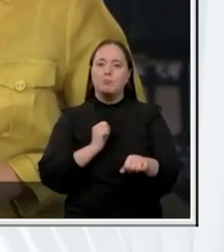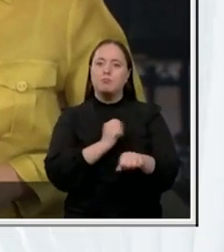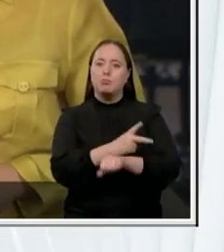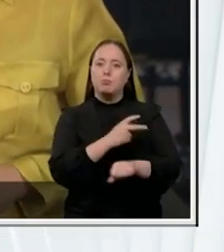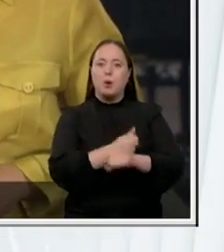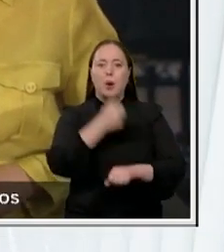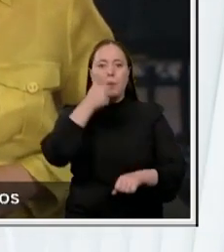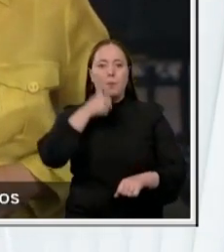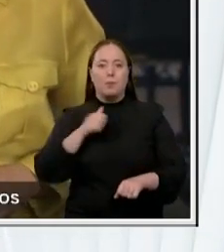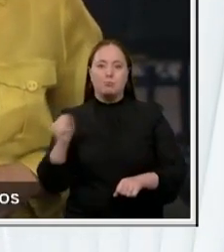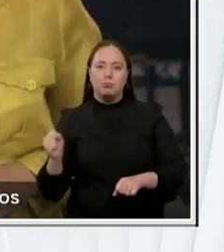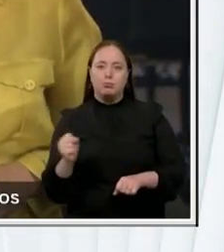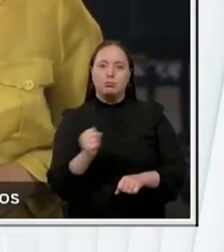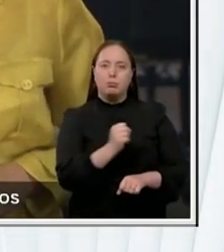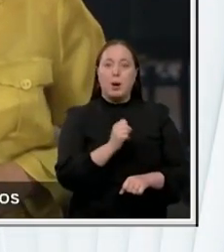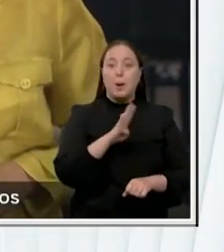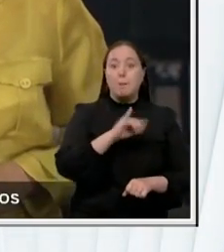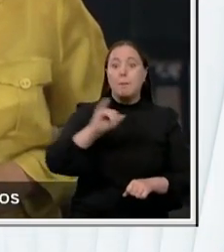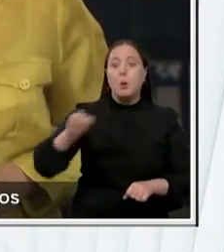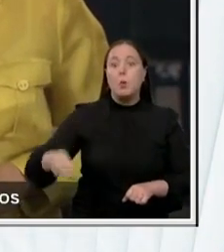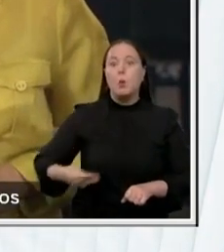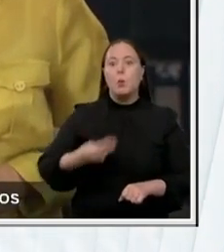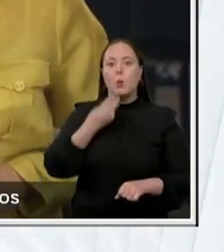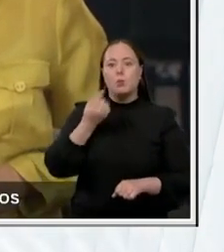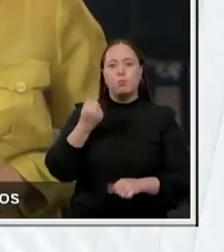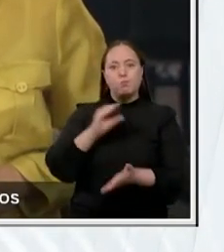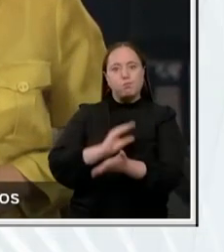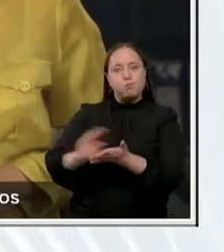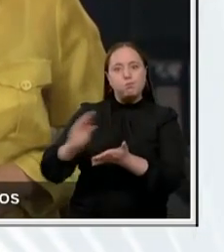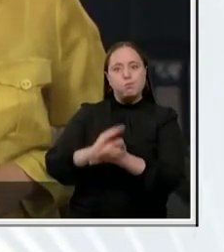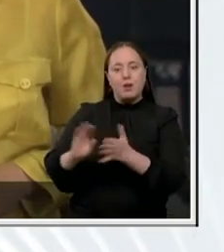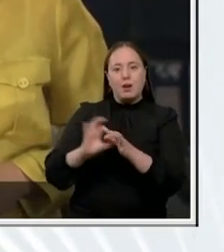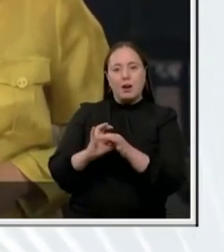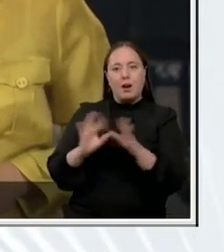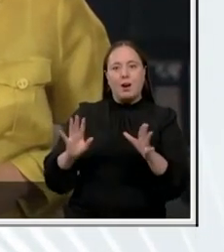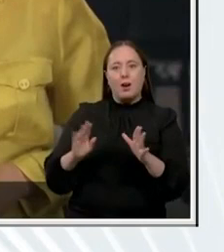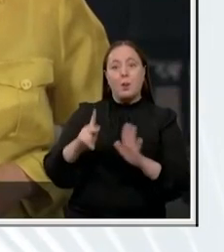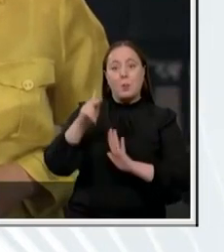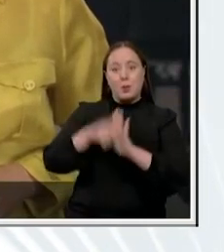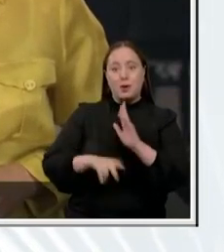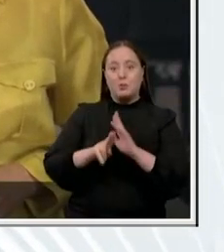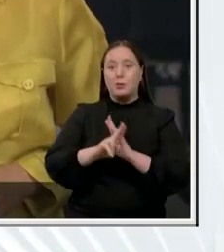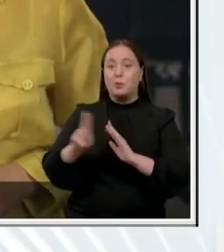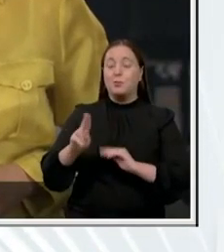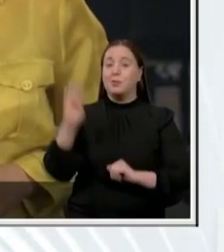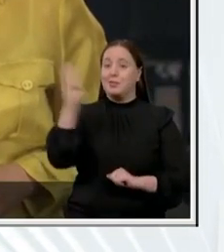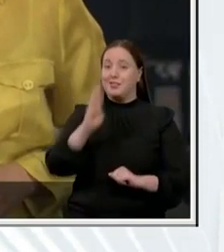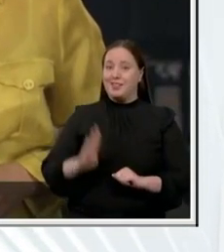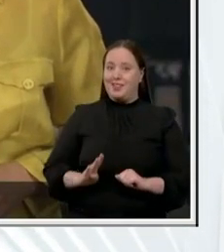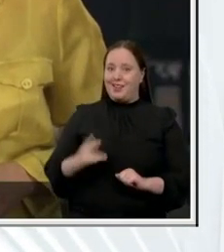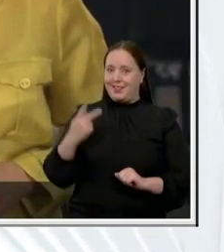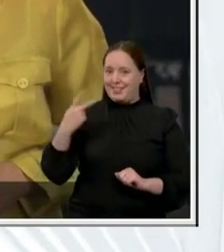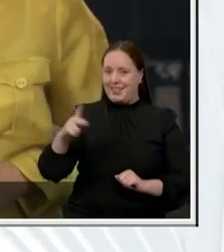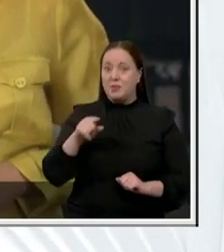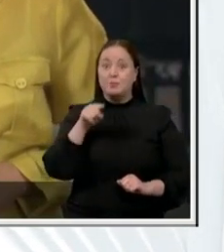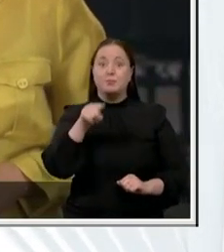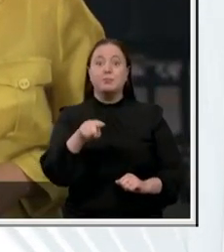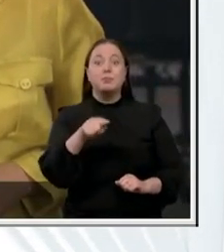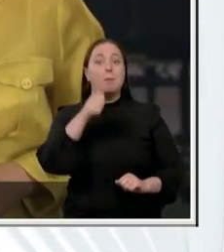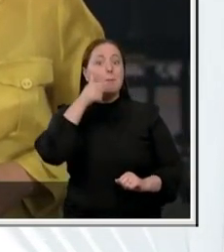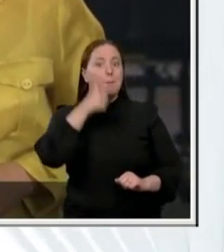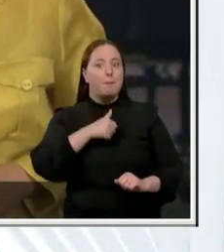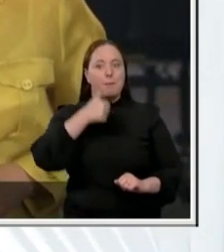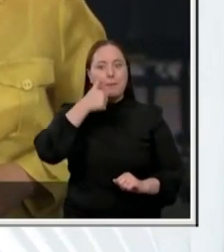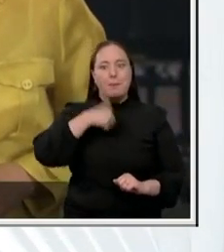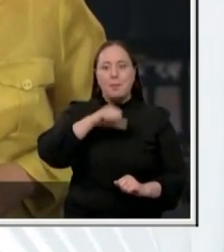Michele bolsonaro ou não e a gente também lembra que eu fui Falcão foi um ex-presidente do PT o partido dos trabalhadores e é atualmente o